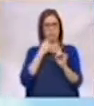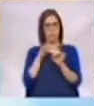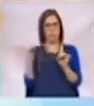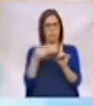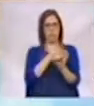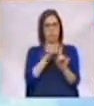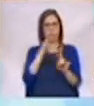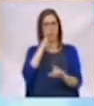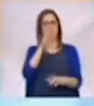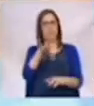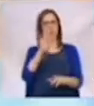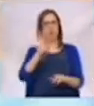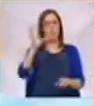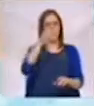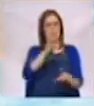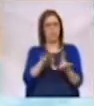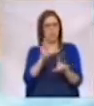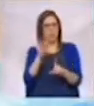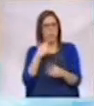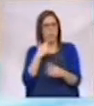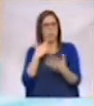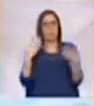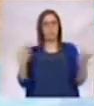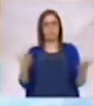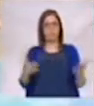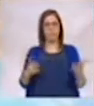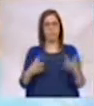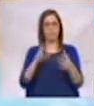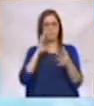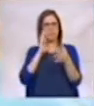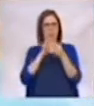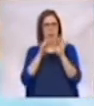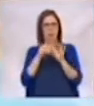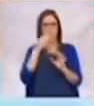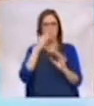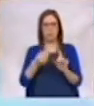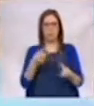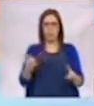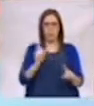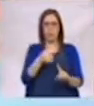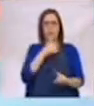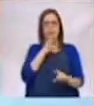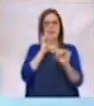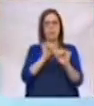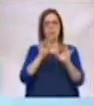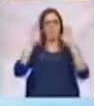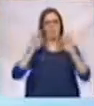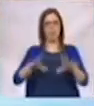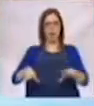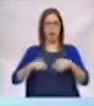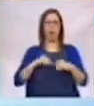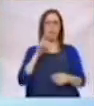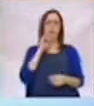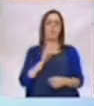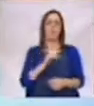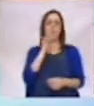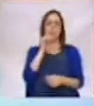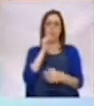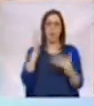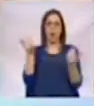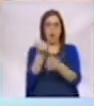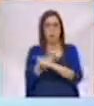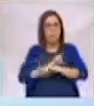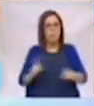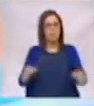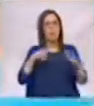presidente americano, por exemplo, quando escolhe as nacionalidades, para se perceber o quão incoerente e injusta é esta decisão e totalmente inaceitável